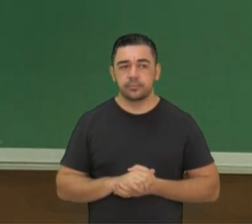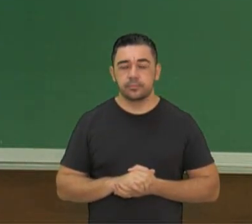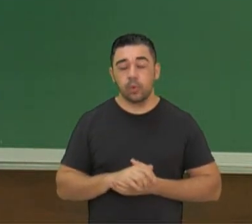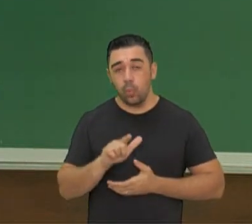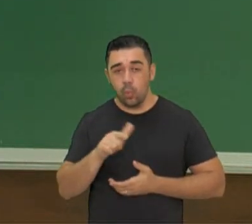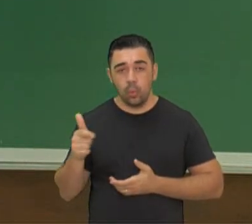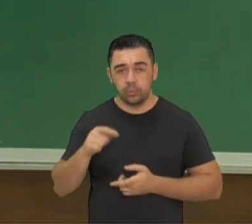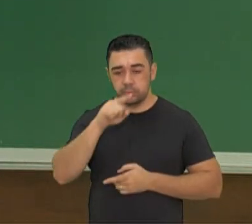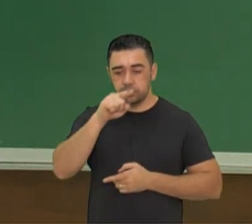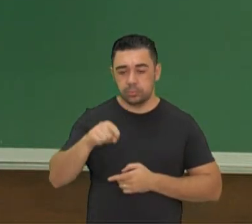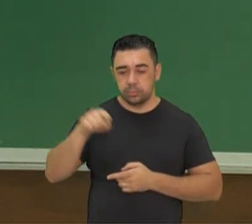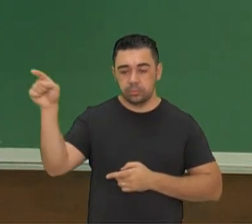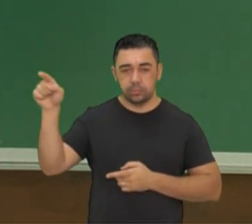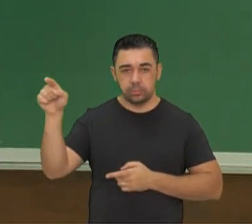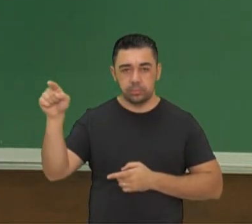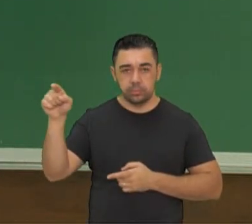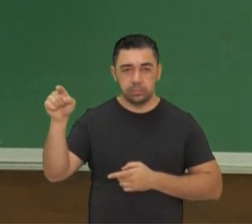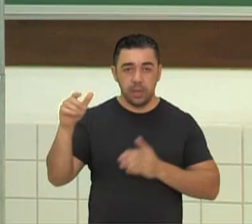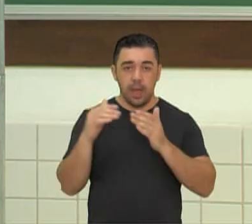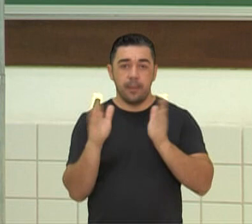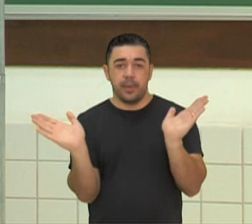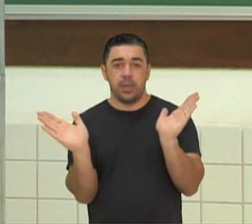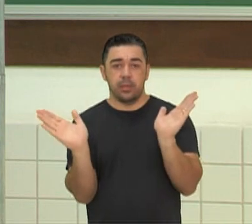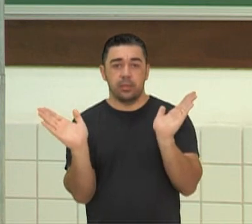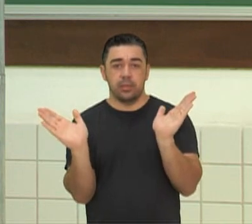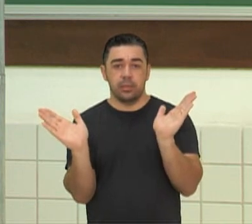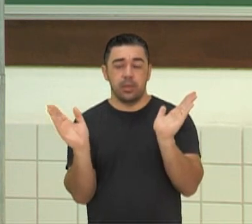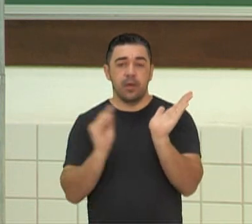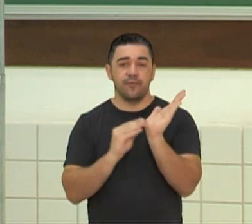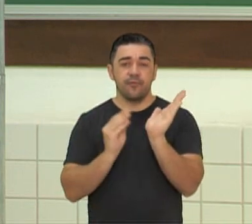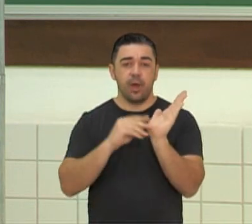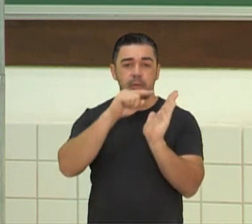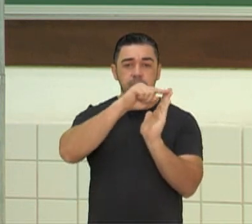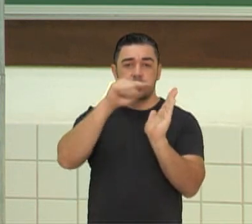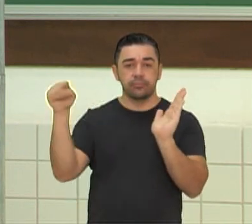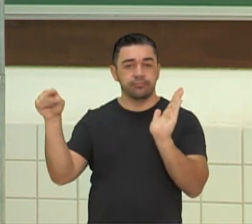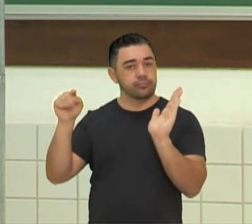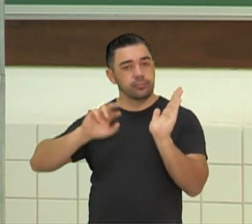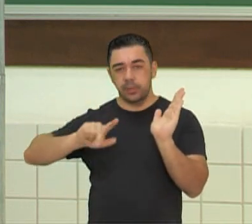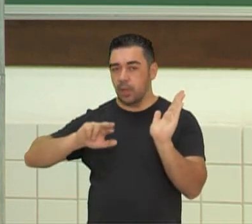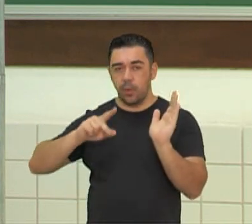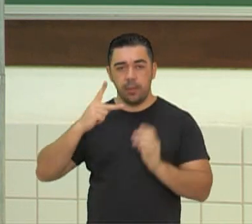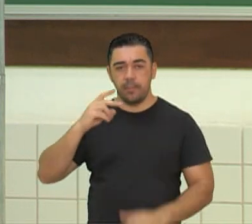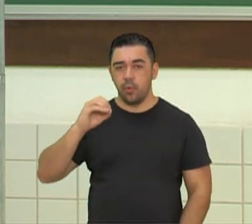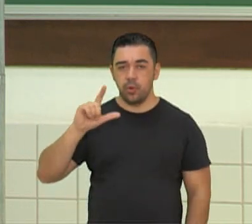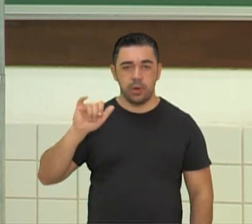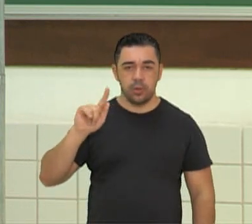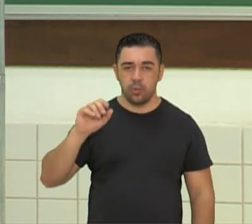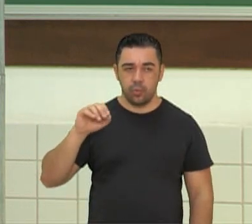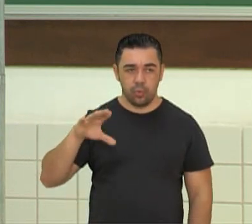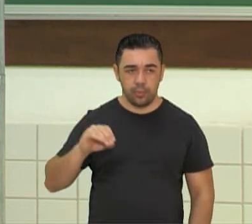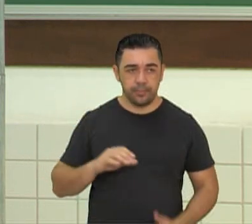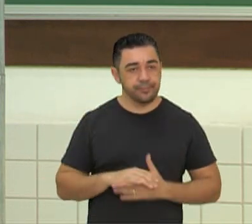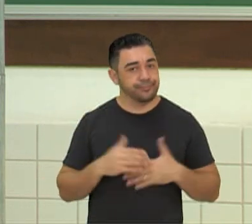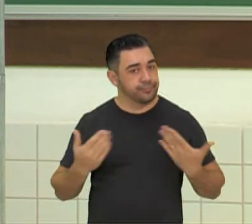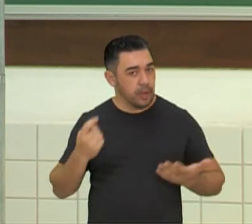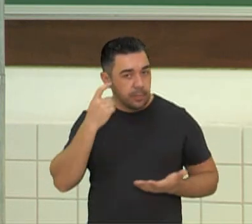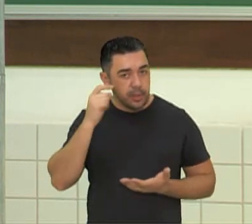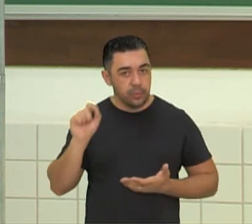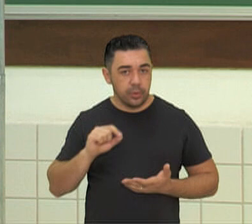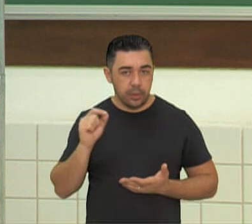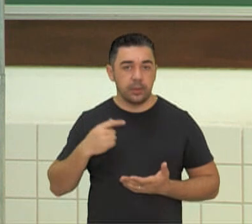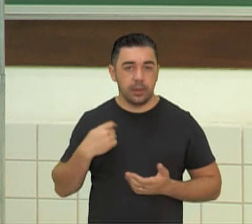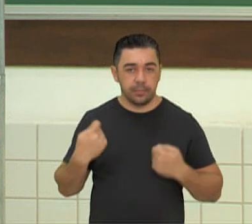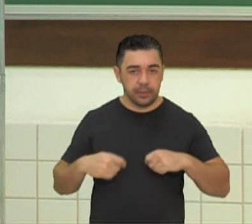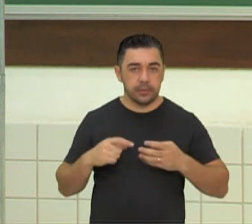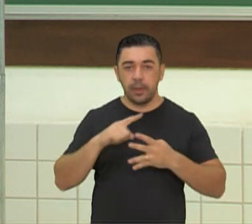Aquela figura ali é uma poligonal aberta, ou seja, são 2 segmentos, mas a figura é aberta, então não é polígono. O que me leva a pensar que um polígono tem